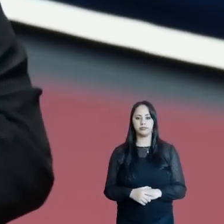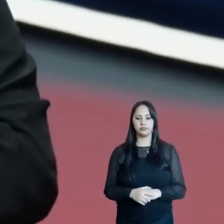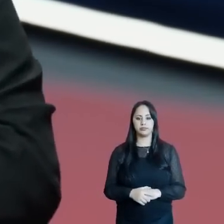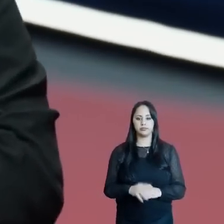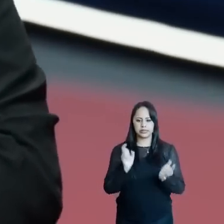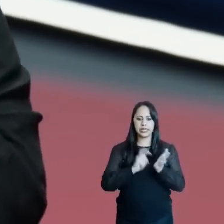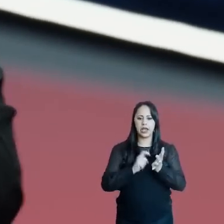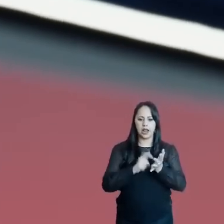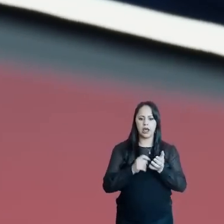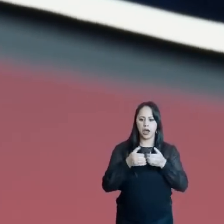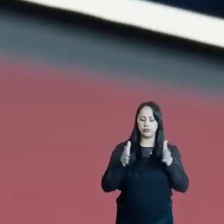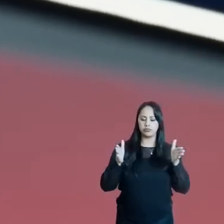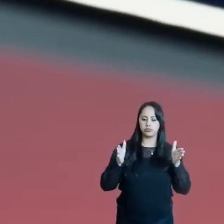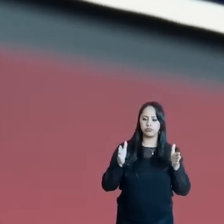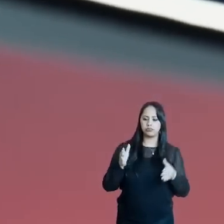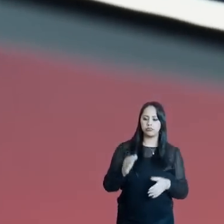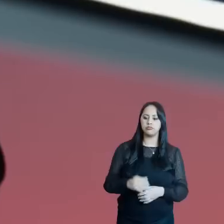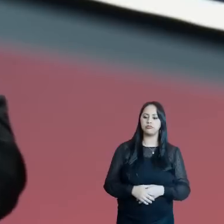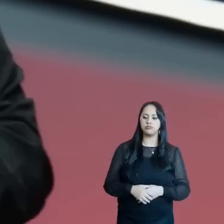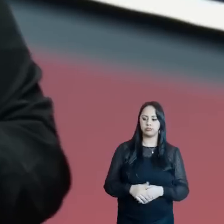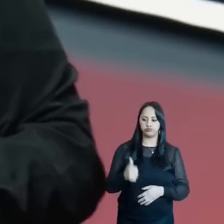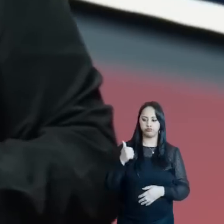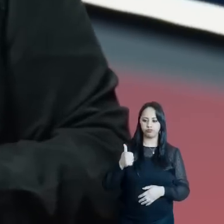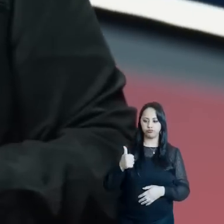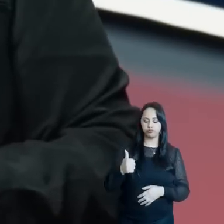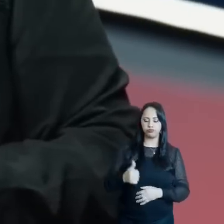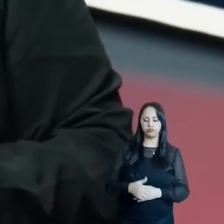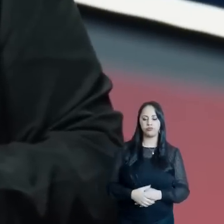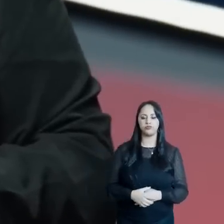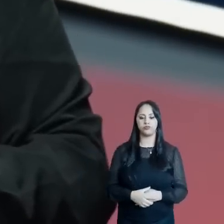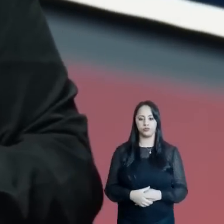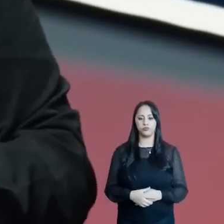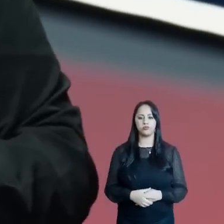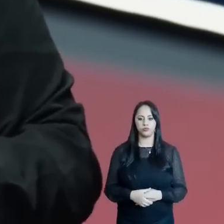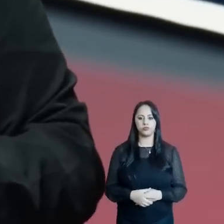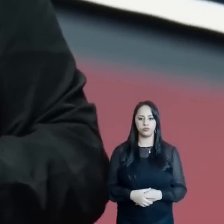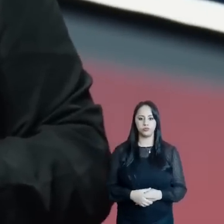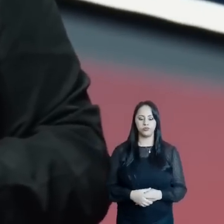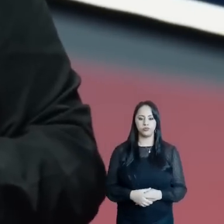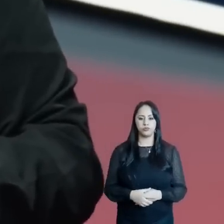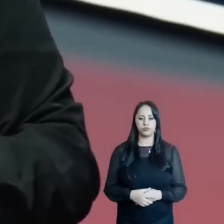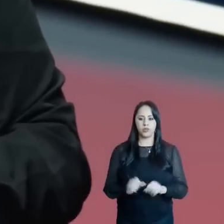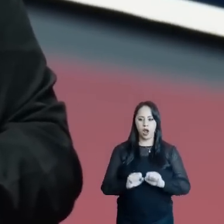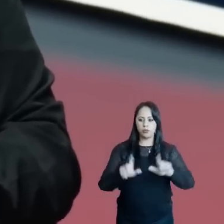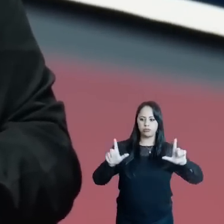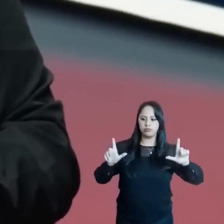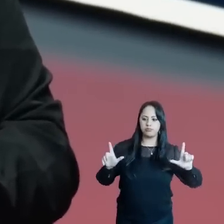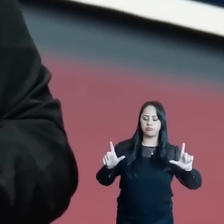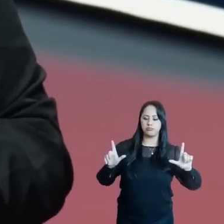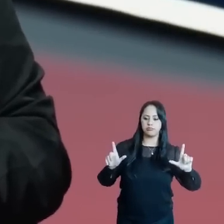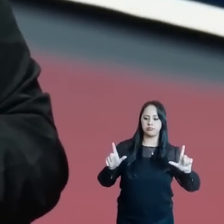aí clica aí, aperta abrir em nova, outra, isso, aí você ó, maximiza ela.